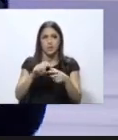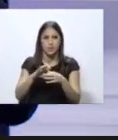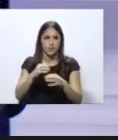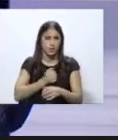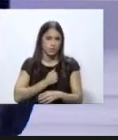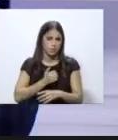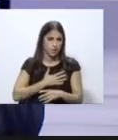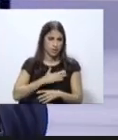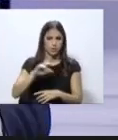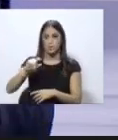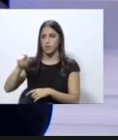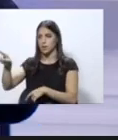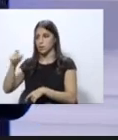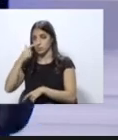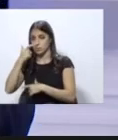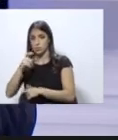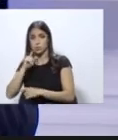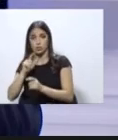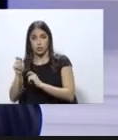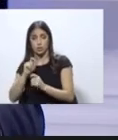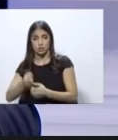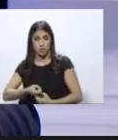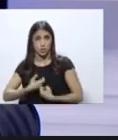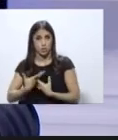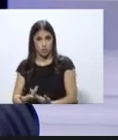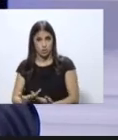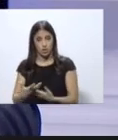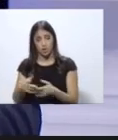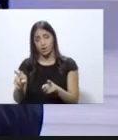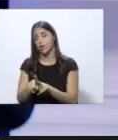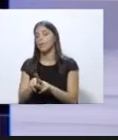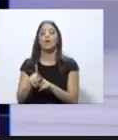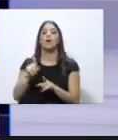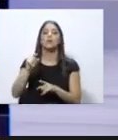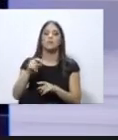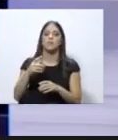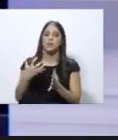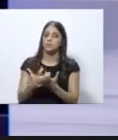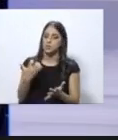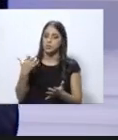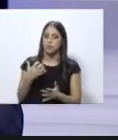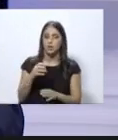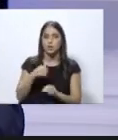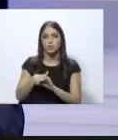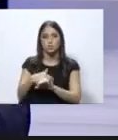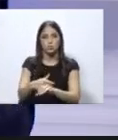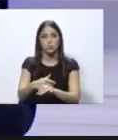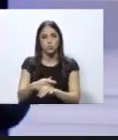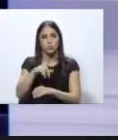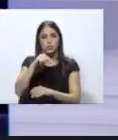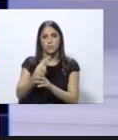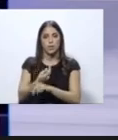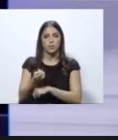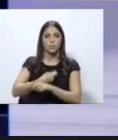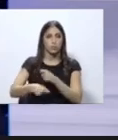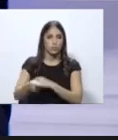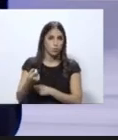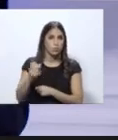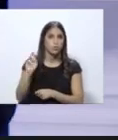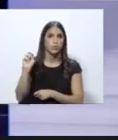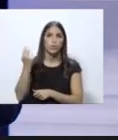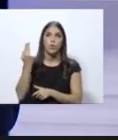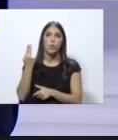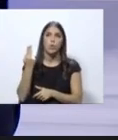vezes, empresários que colocam lá notícias para fazer rentabilizar um determinado jogador, para fazer concretizar um determinado negócio